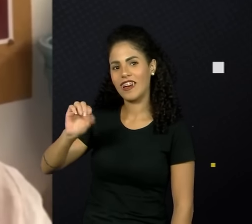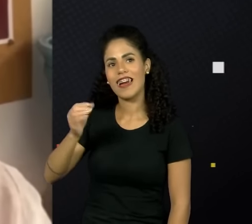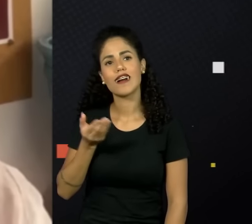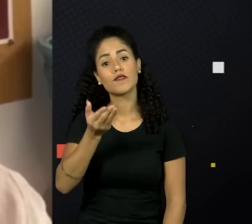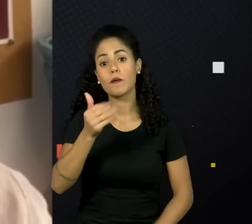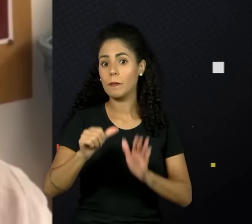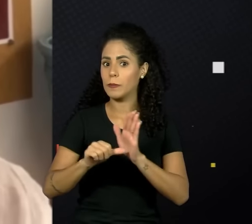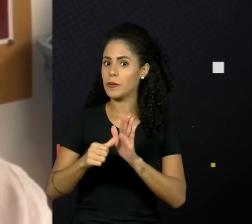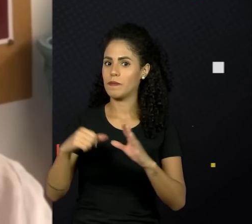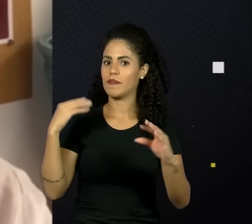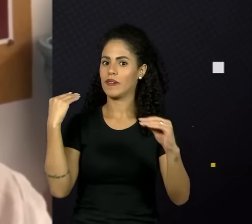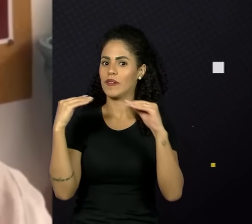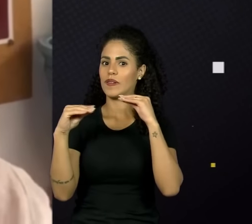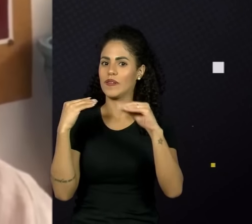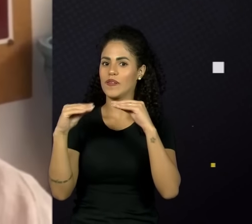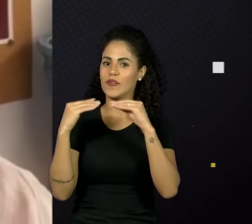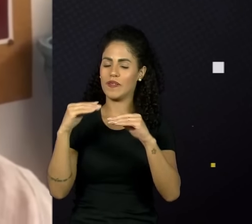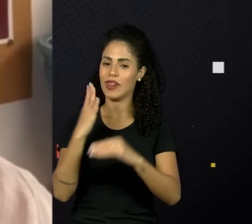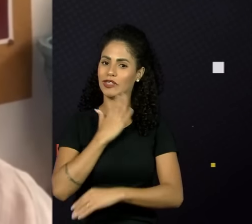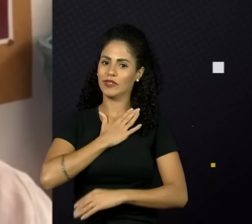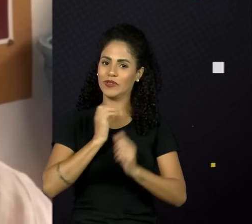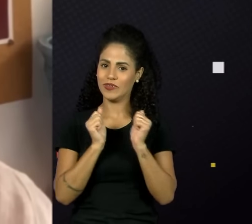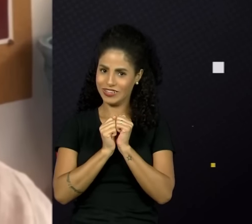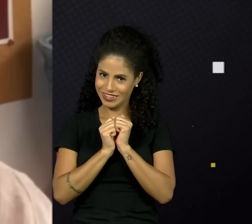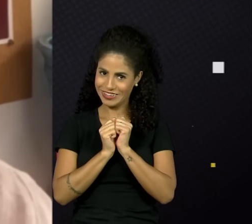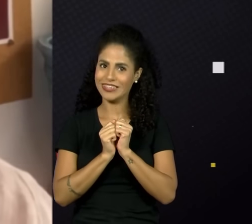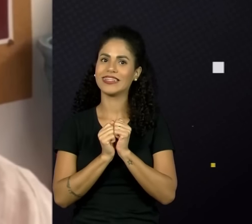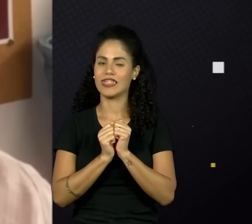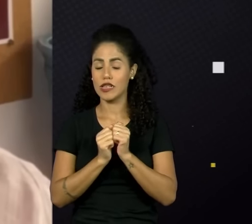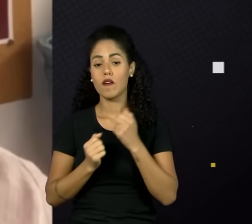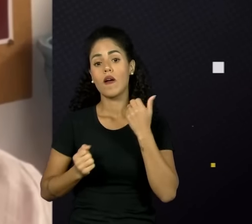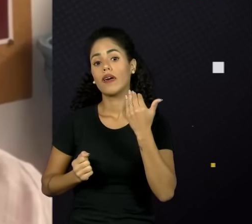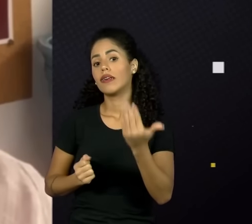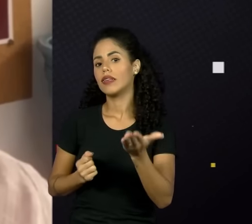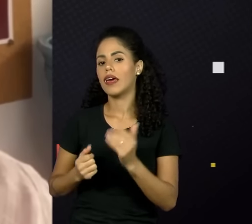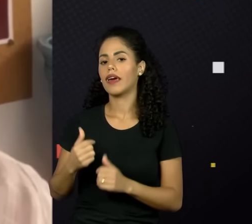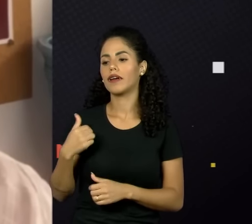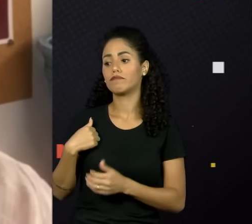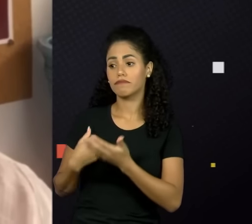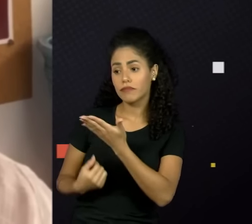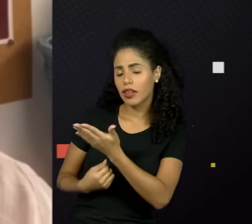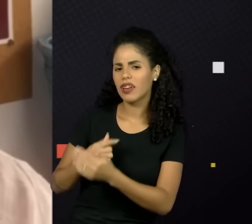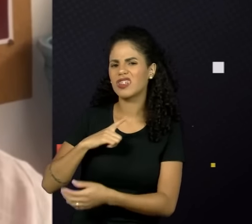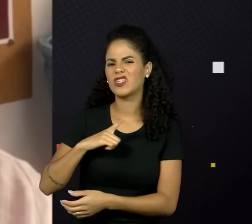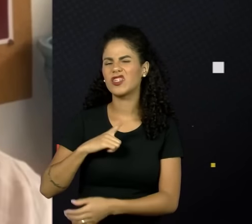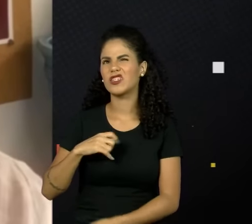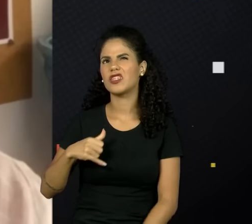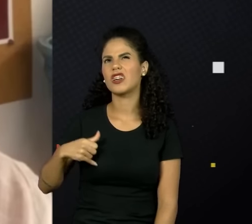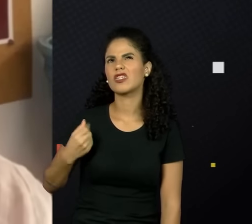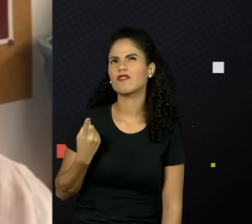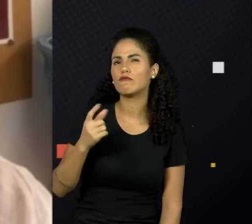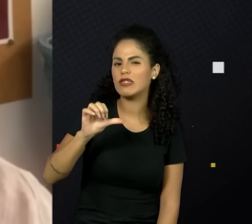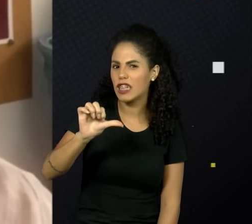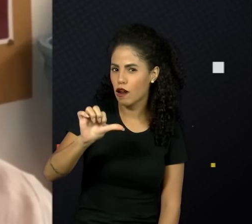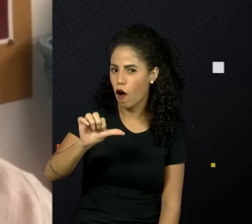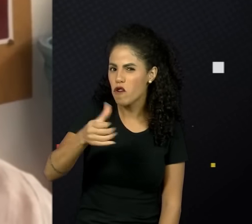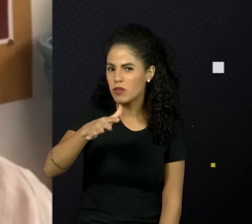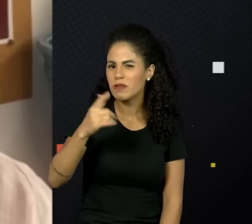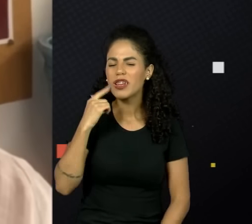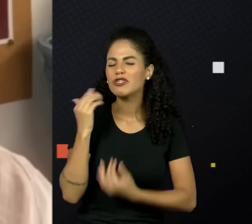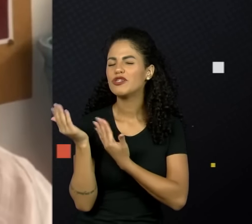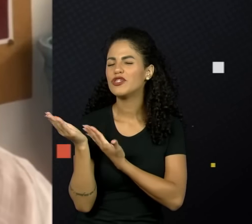primeira novela meu bem e meu mal eh ele tinha uns 19 anos eu não tô enganada nada bem